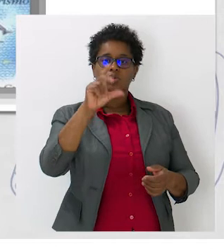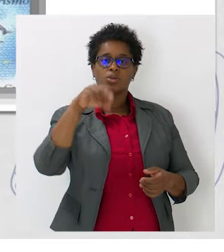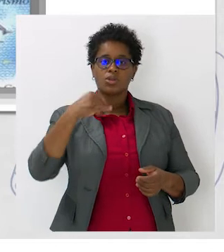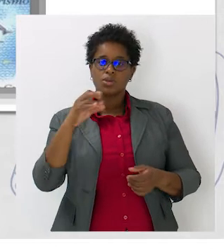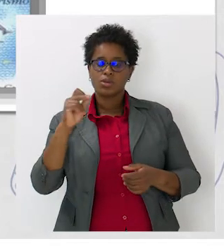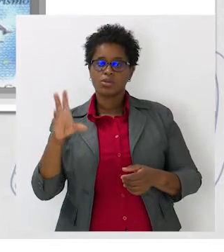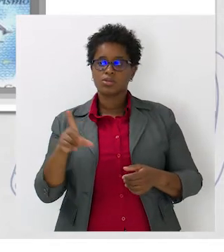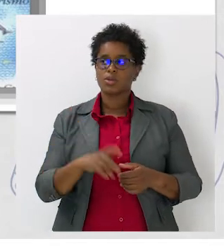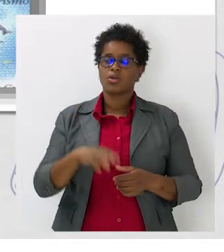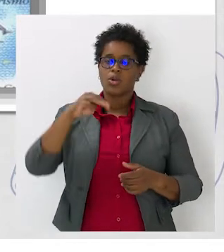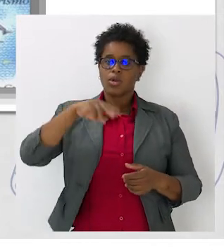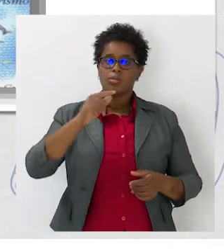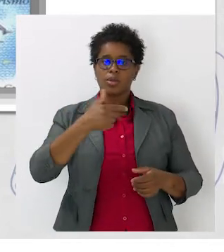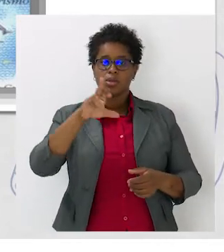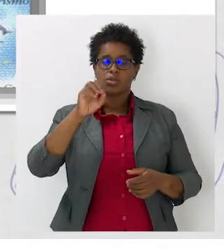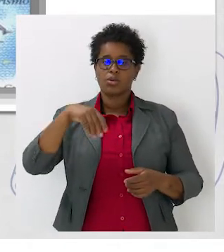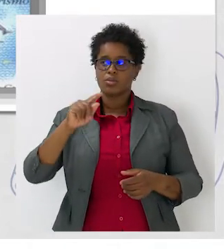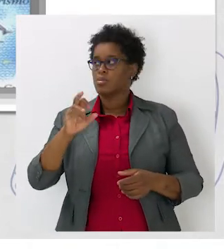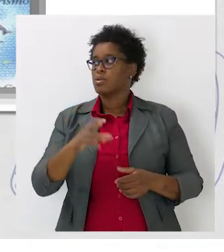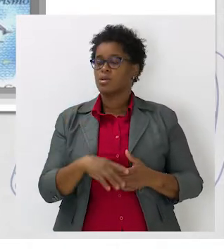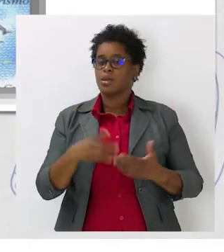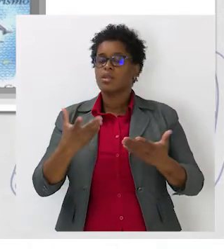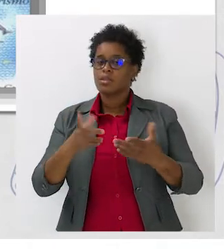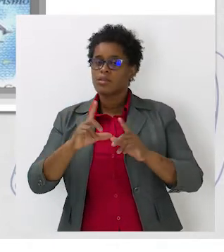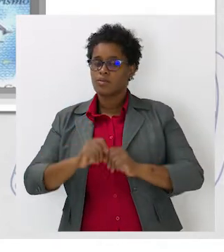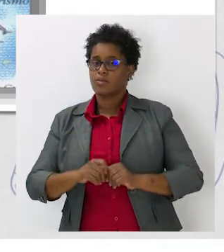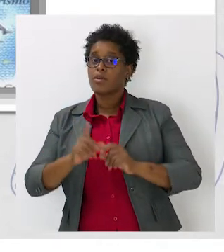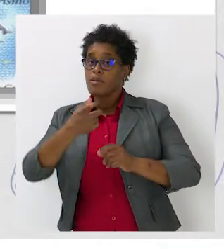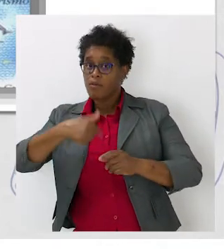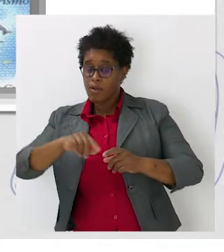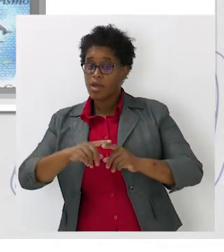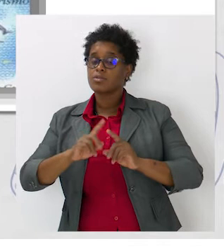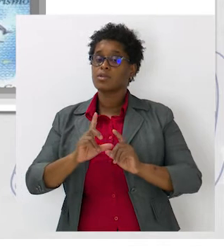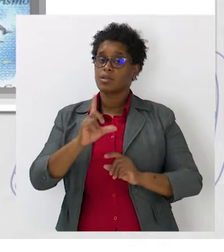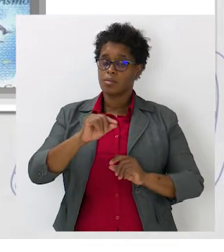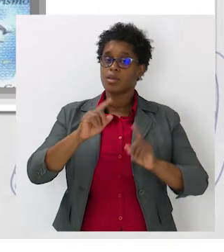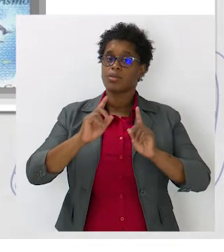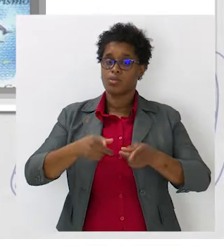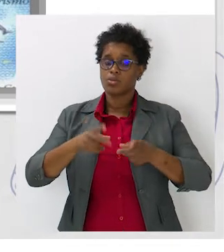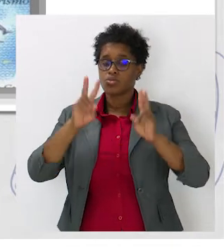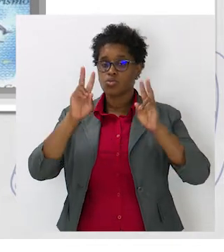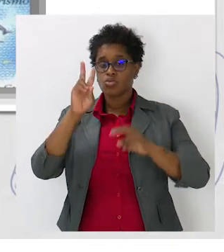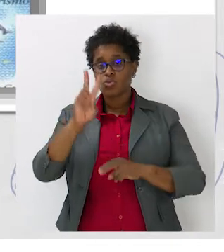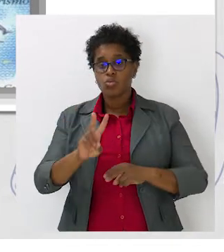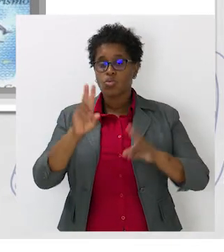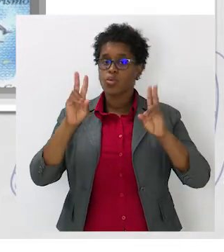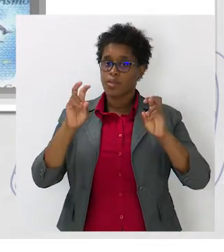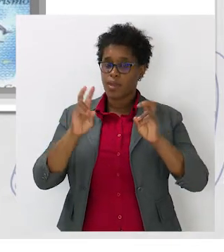das colônias para com a metrópole, vamos entrar então no segundo